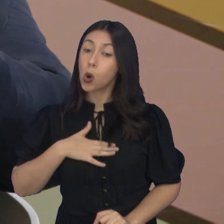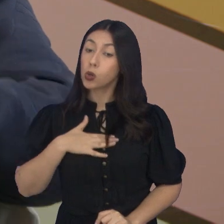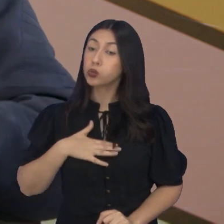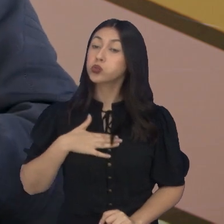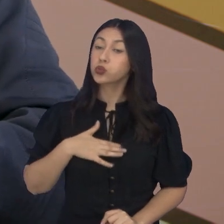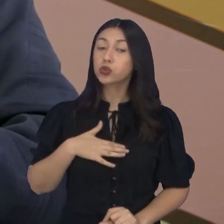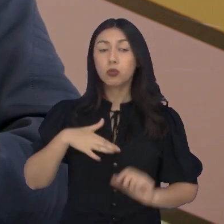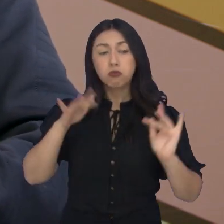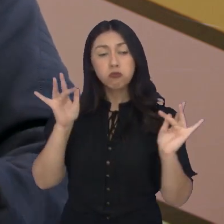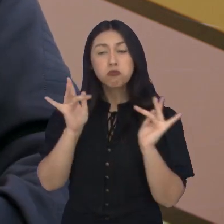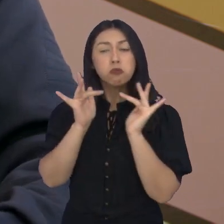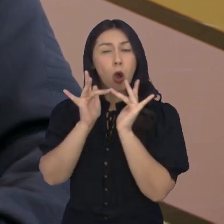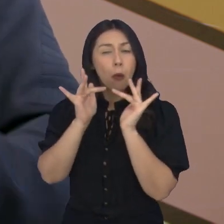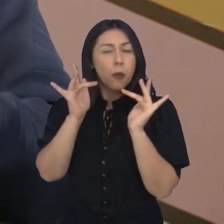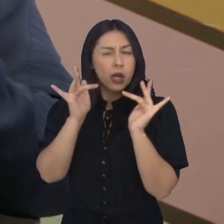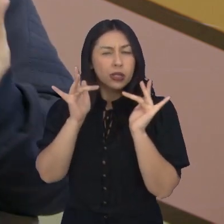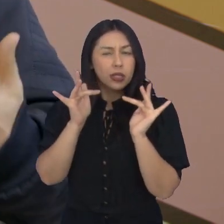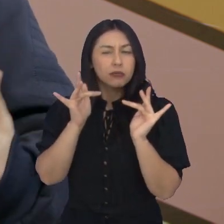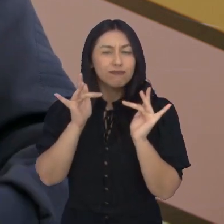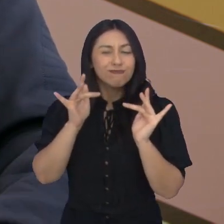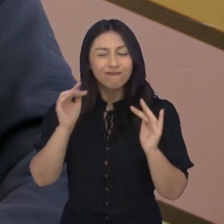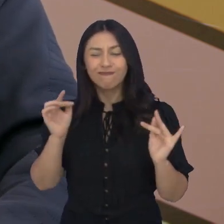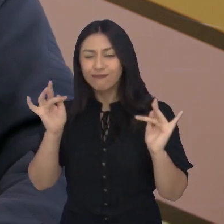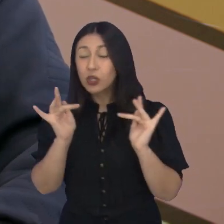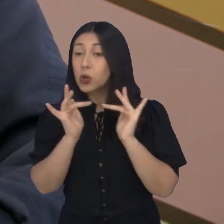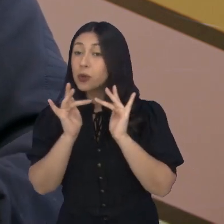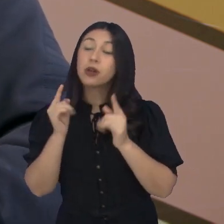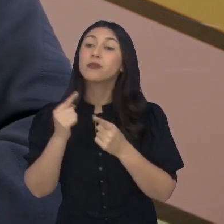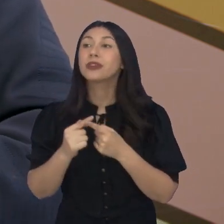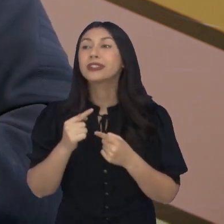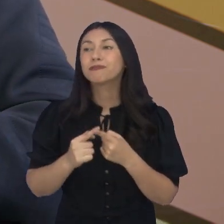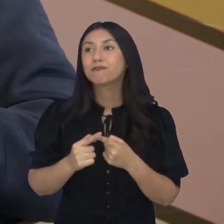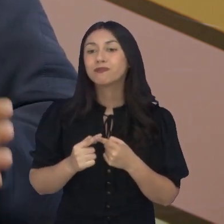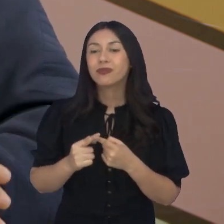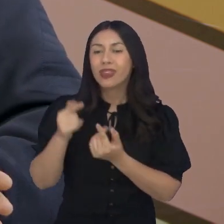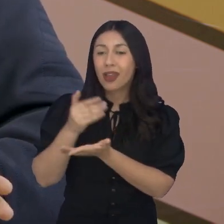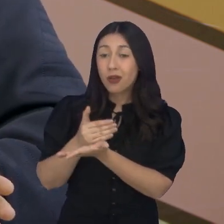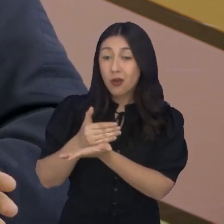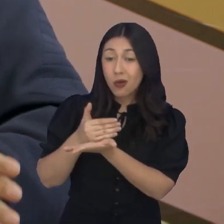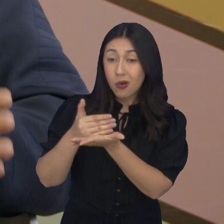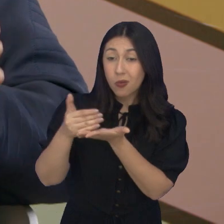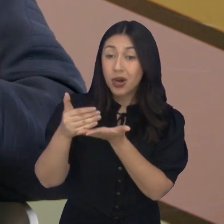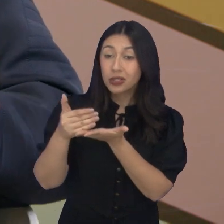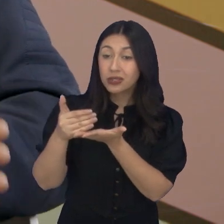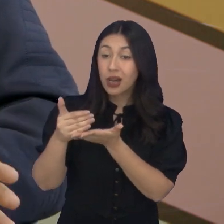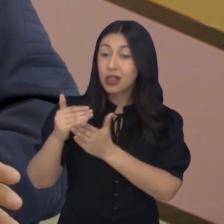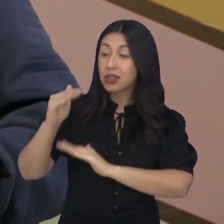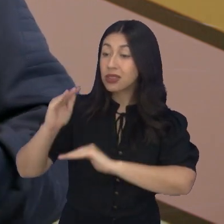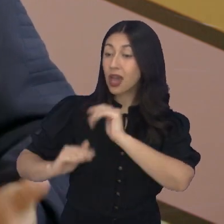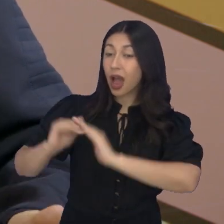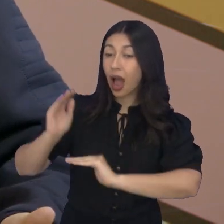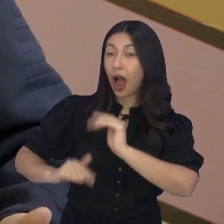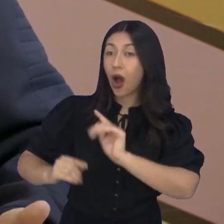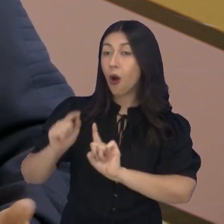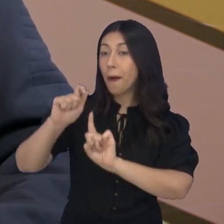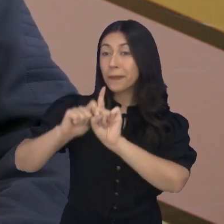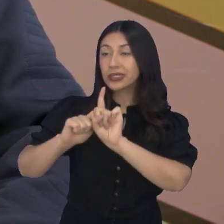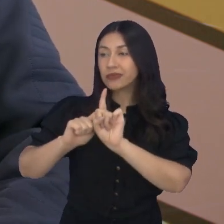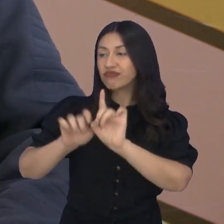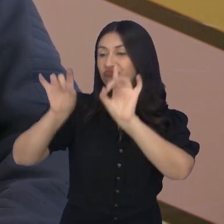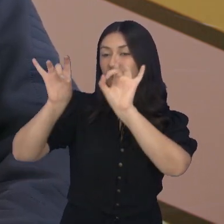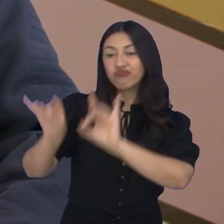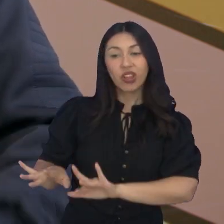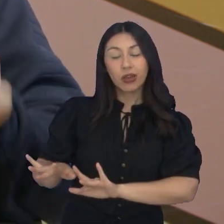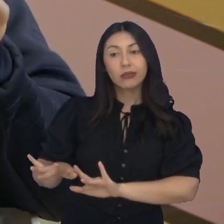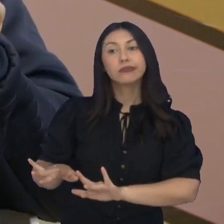certa compatibilidade, uma certa afinidade, porque não adianta você começar, treinar um mês e parar. Entendi. E muita